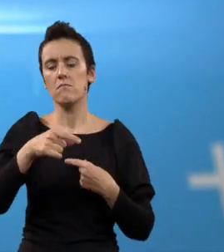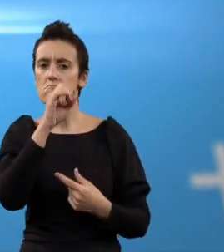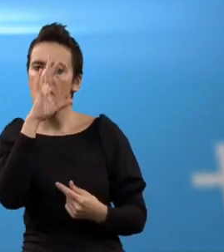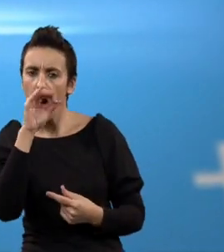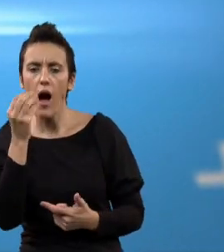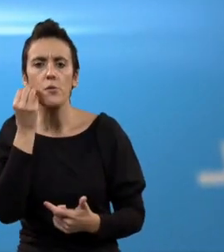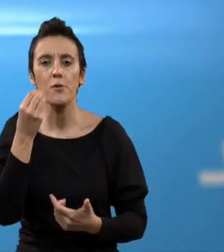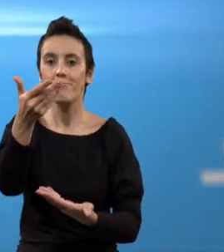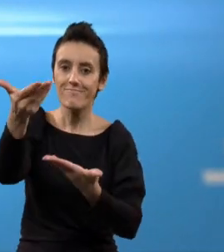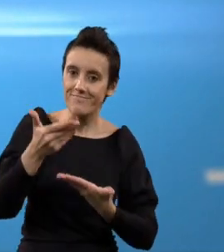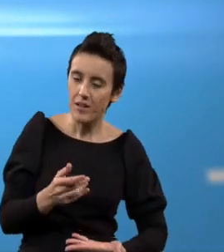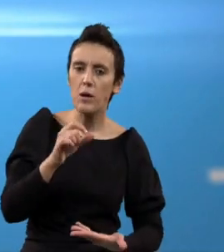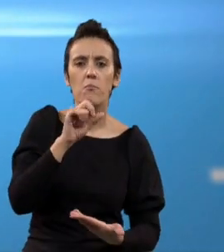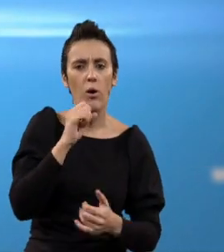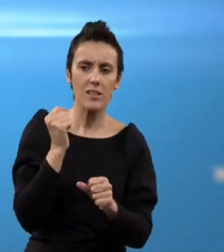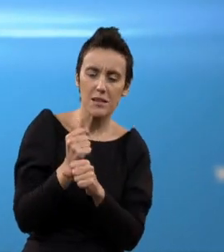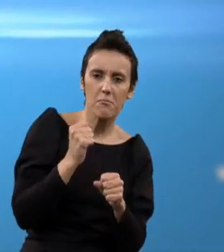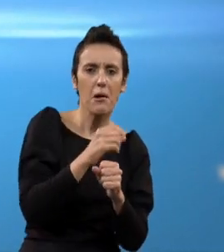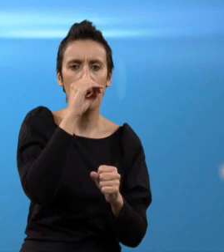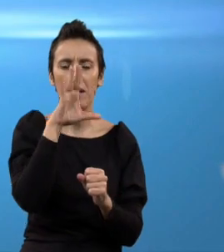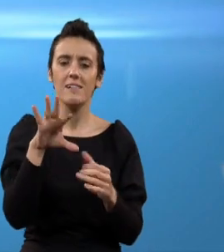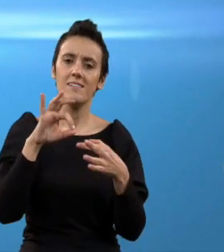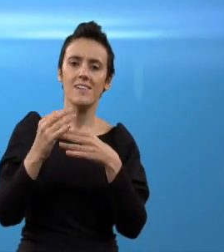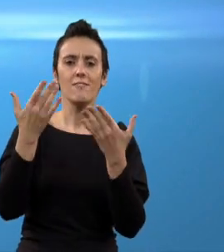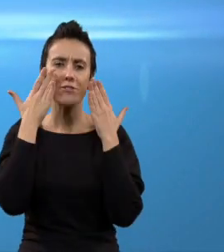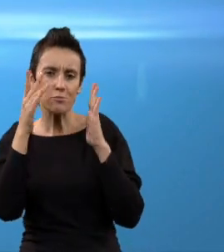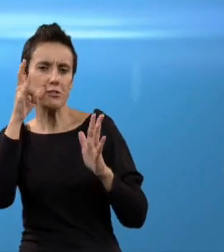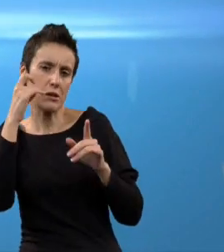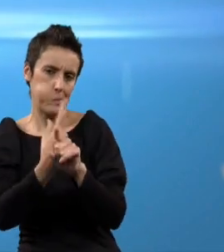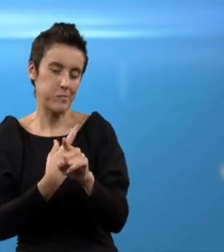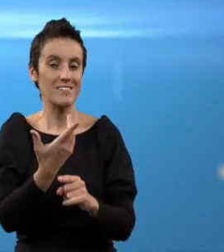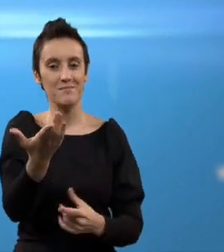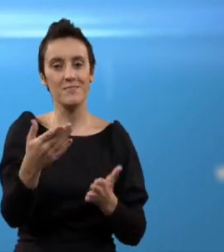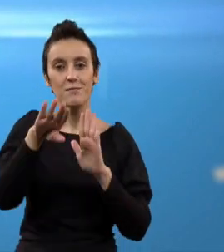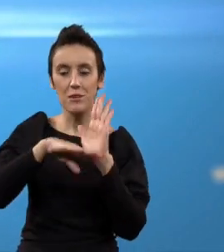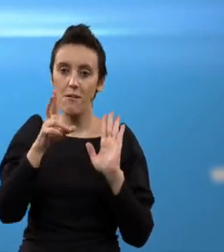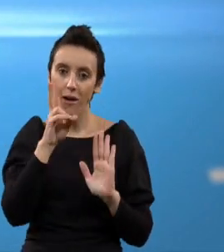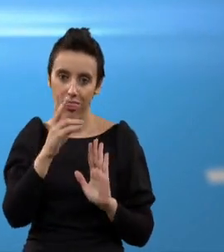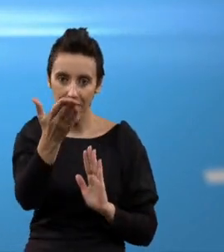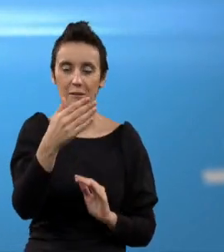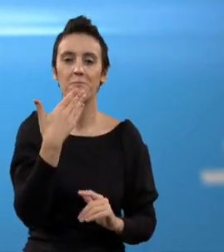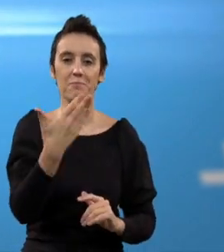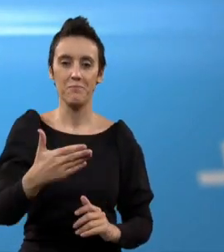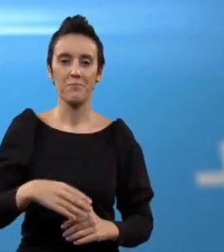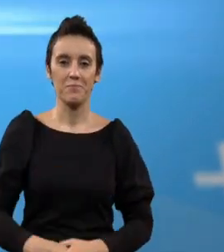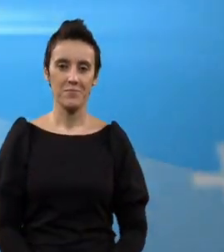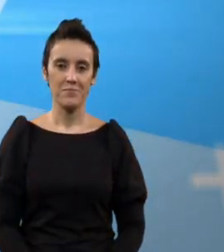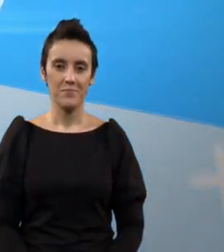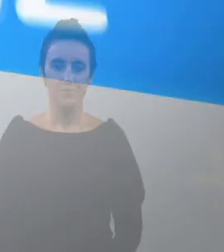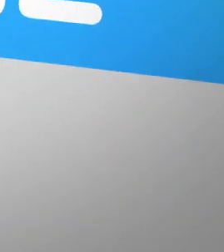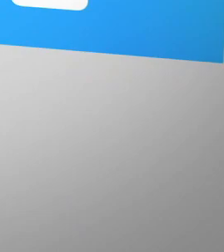lá, fica o convite para acompanharem o nosso trabalho através das redes sociais. Obrigada pela vossa companhia.